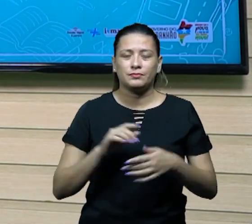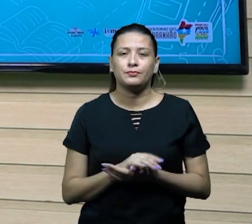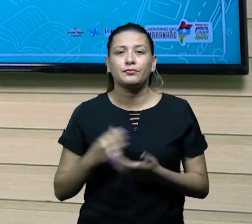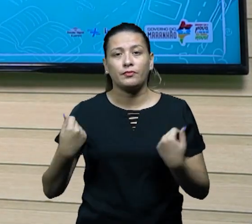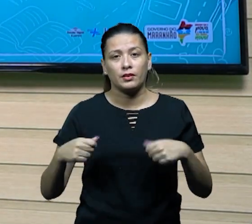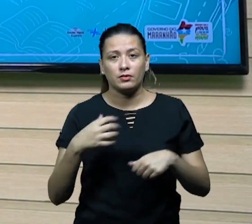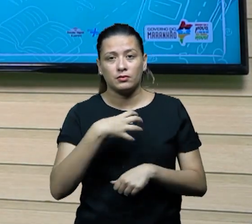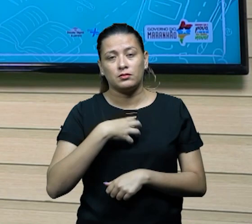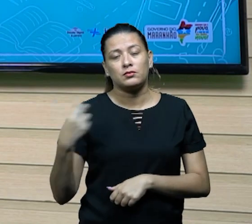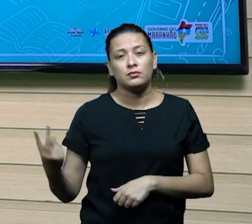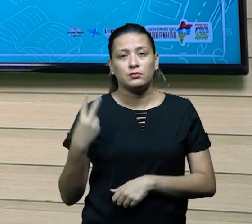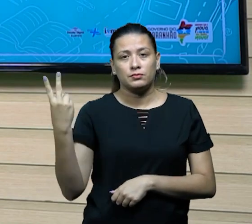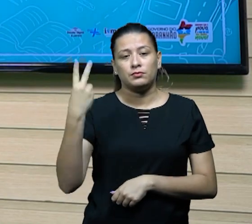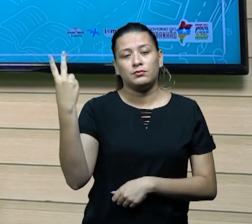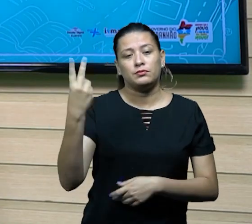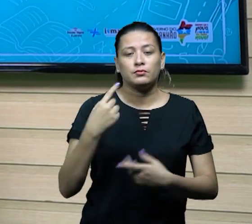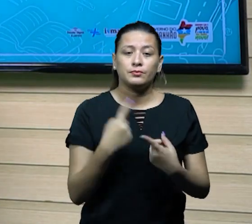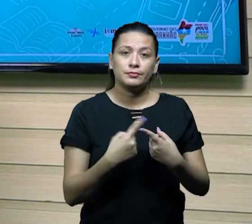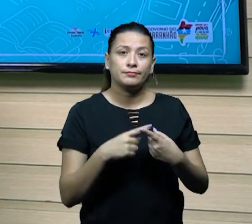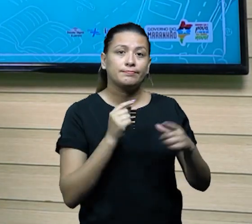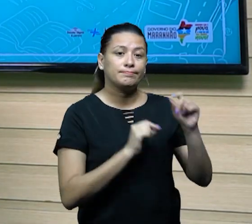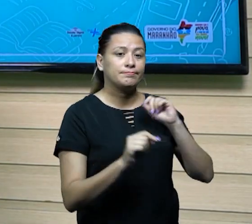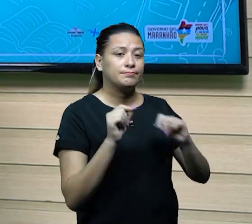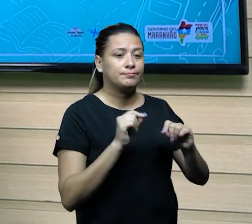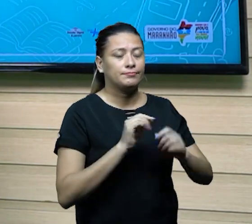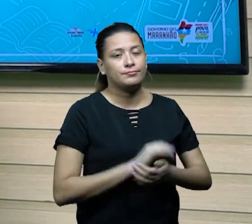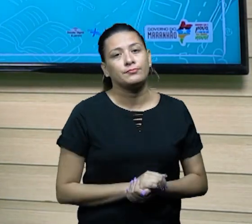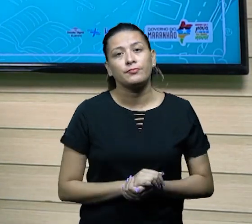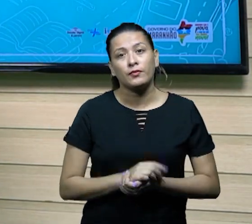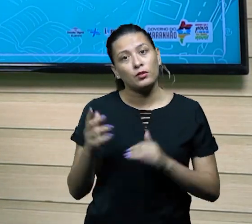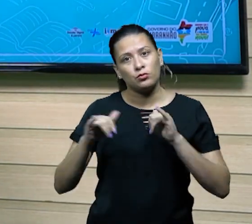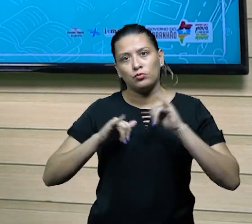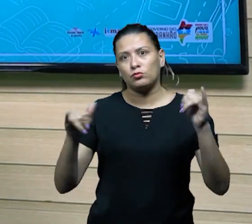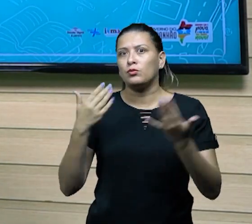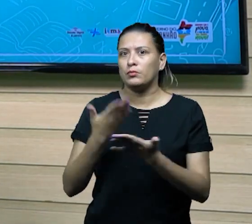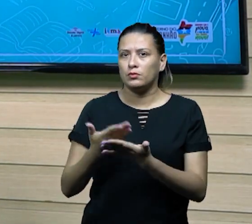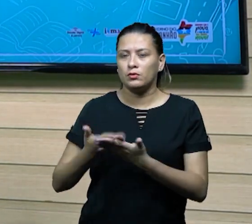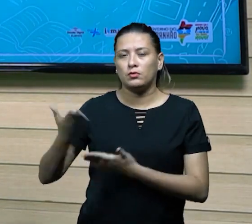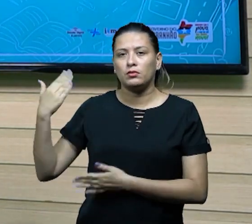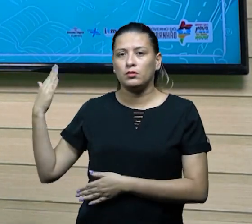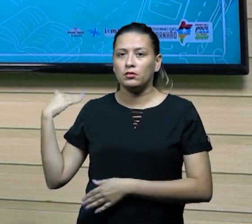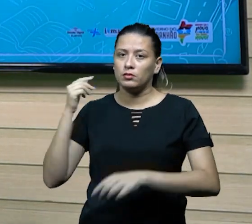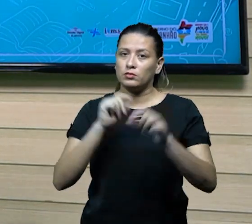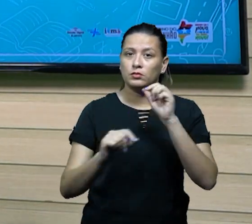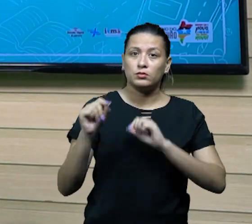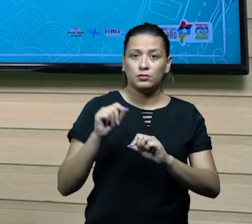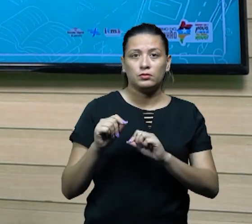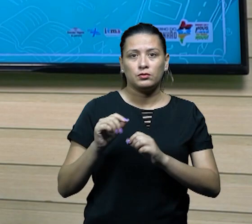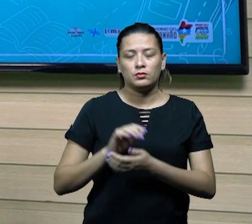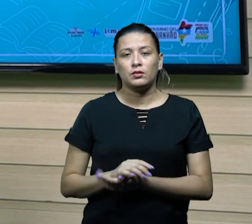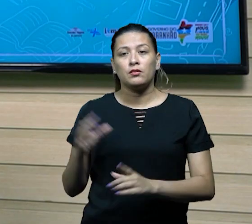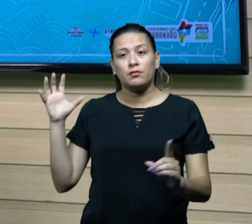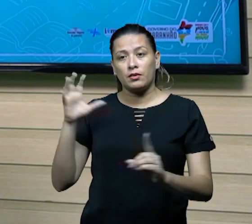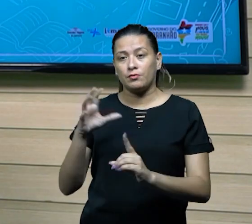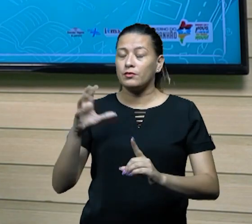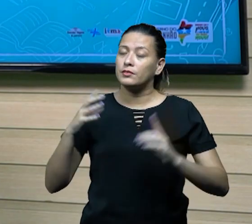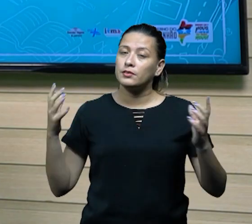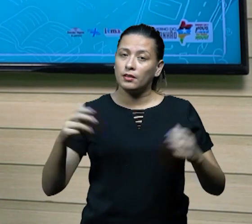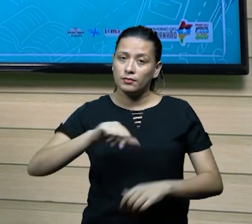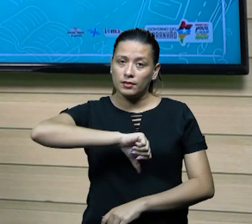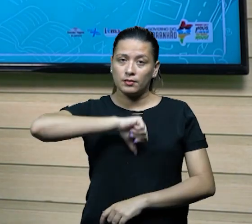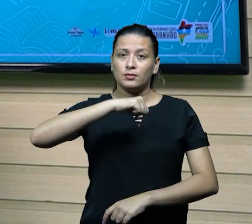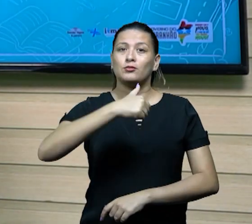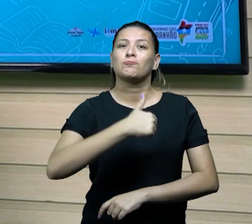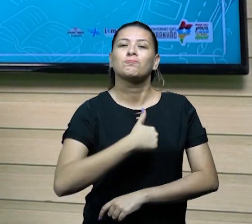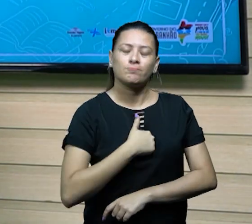precisam se sentir valorizadas. Porque que quando elas se sentem valorizadas, aí vem o que eu já falei para vocês em aulas anteriores, vai mexer na